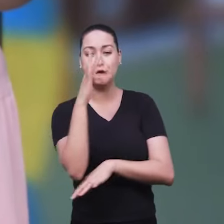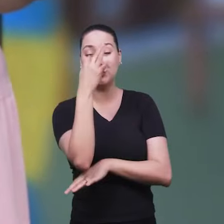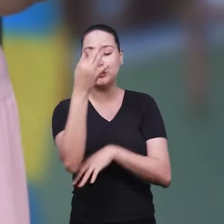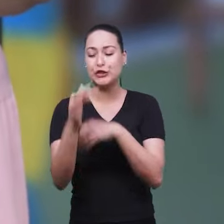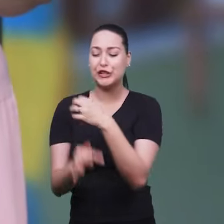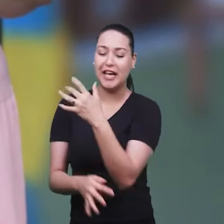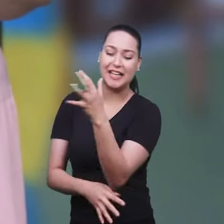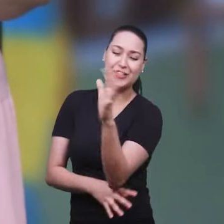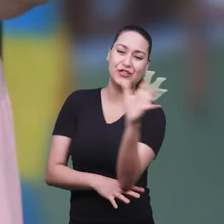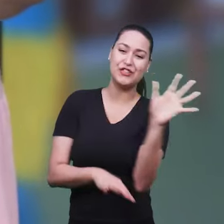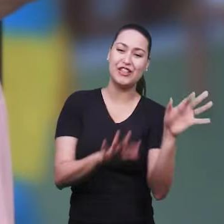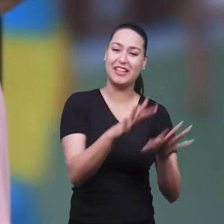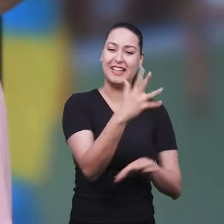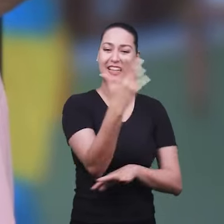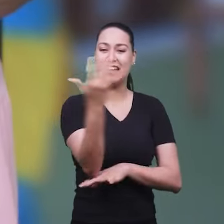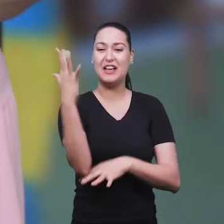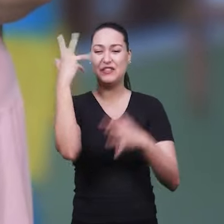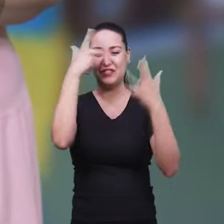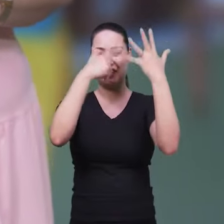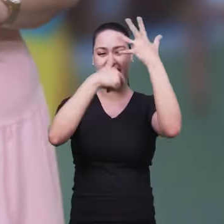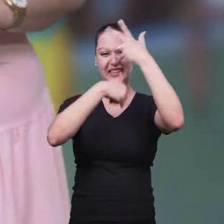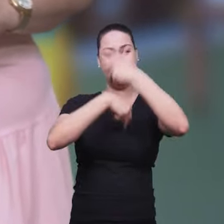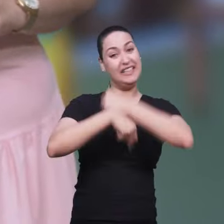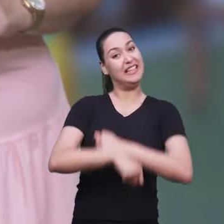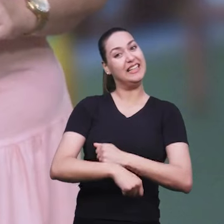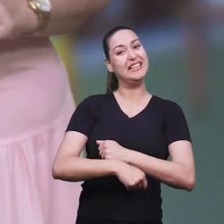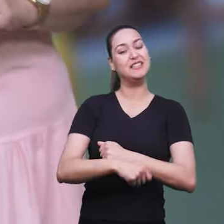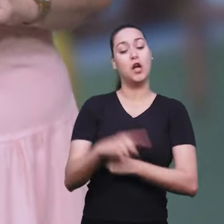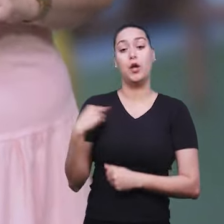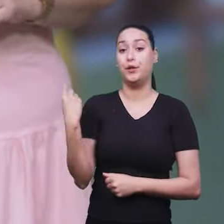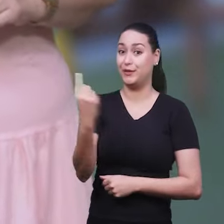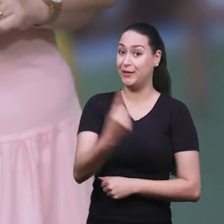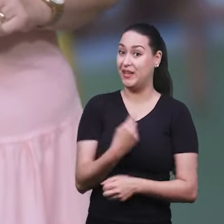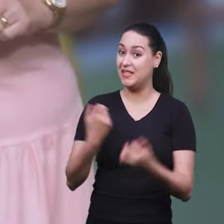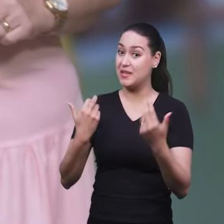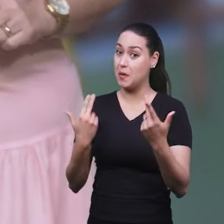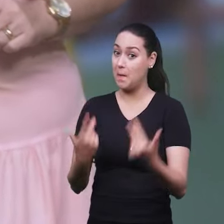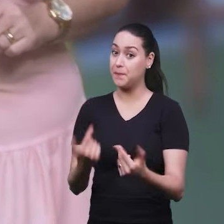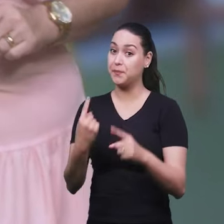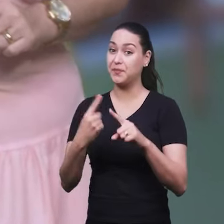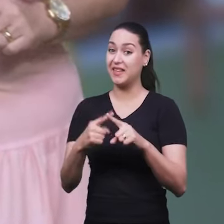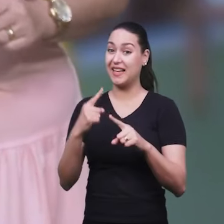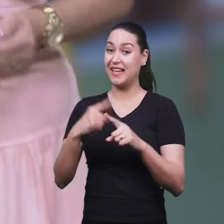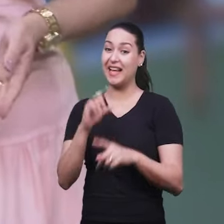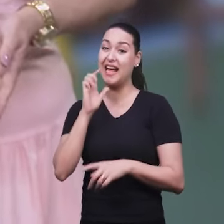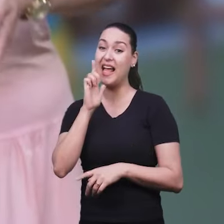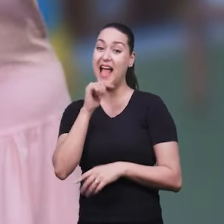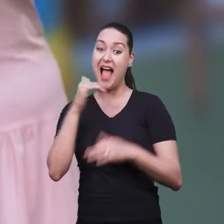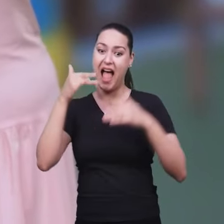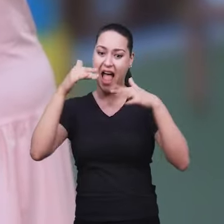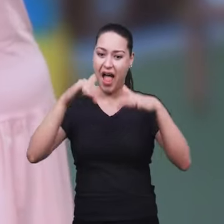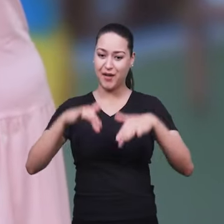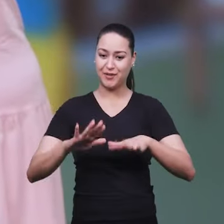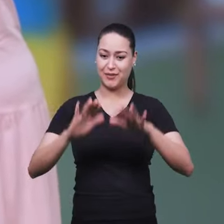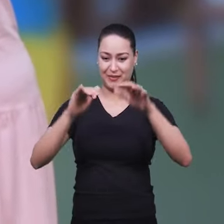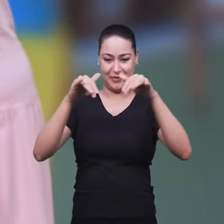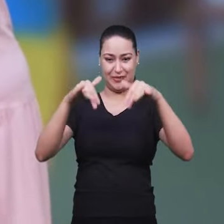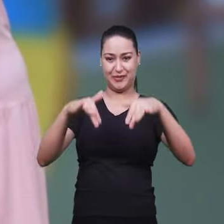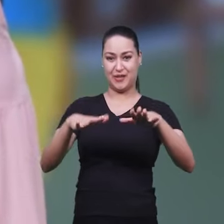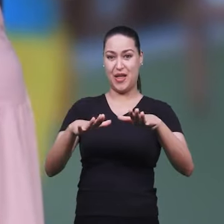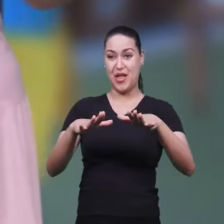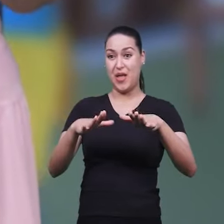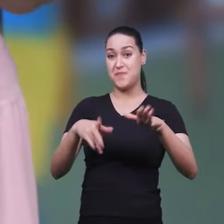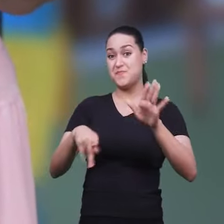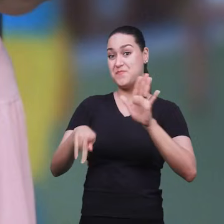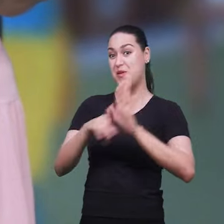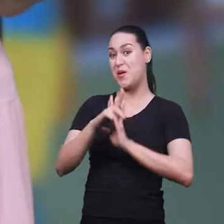bonitas. Assim seremos, porque temos um manancial, temos uma fonte que jorra para a